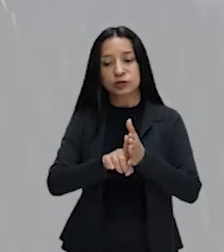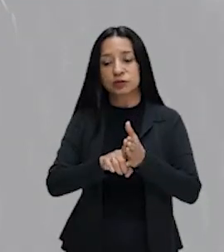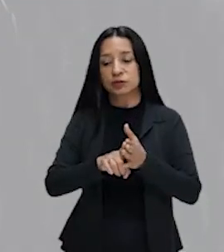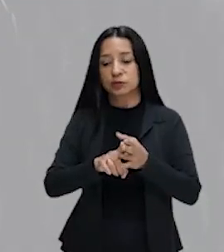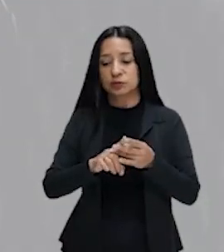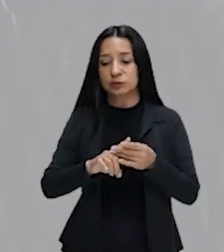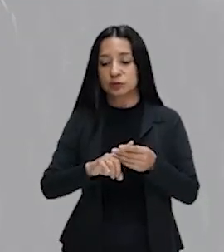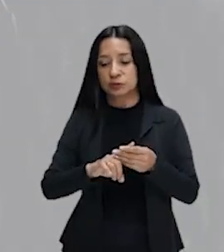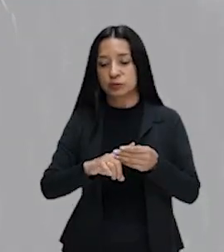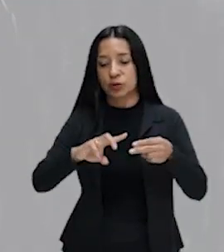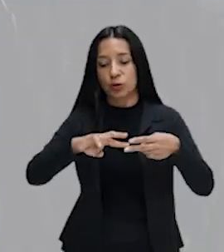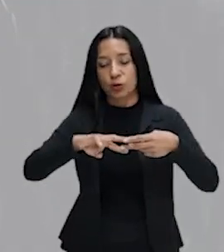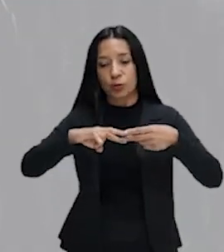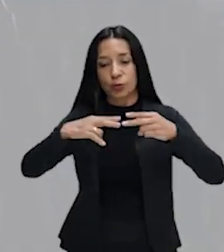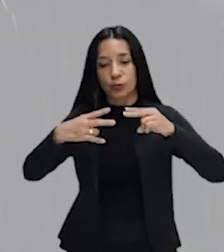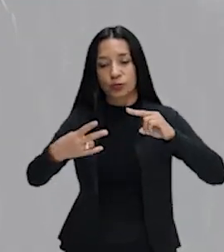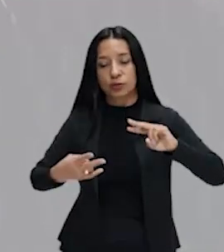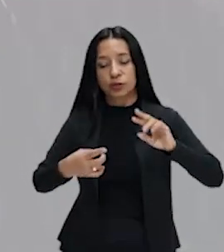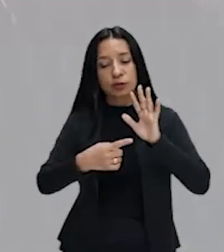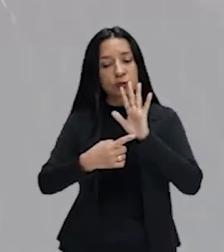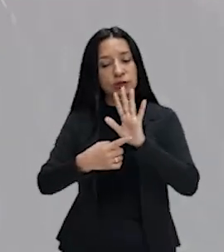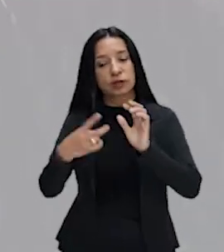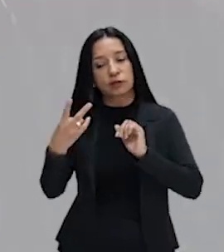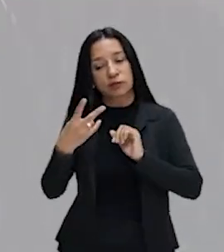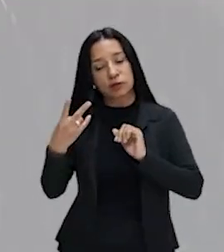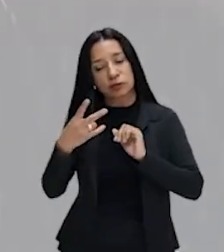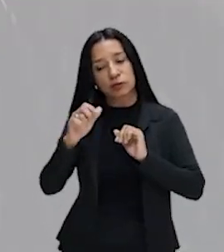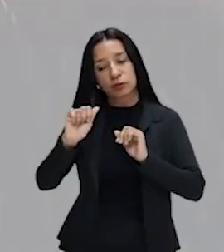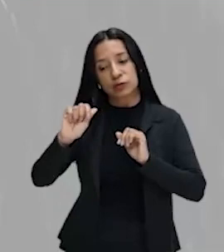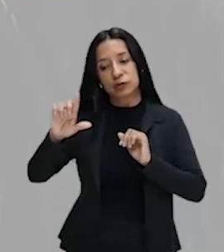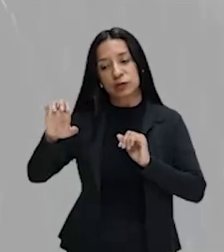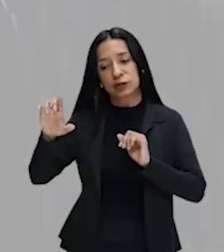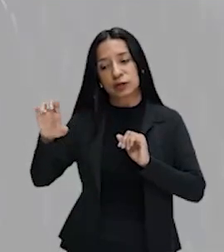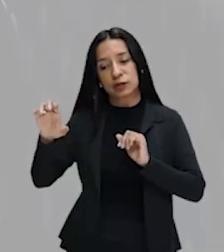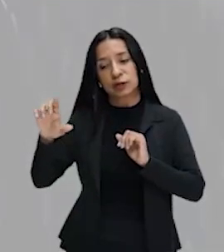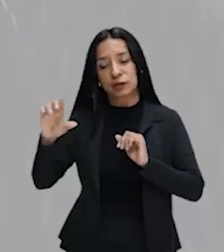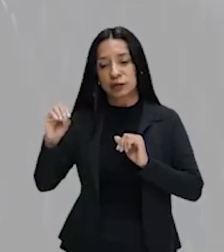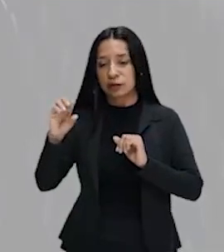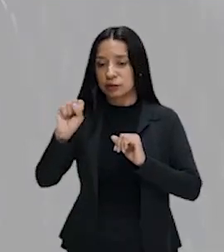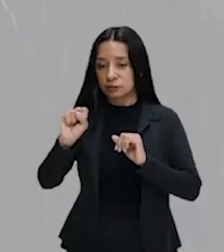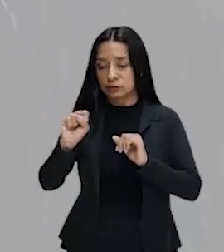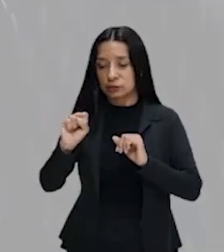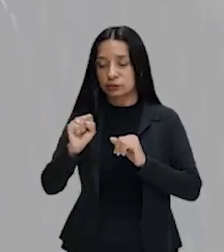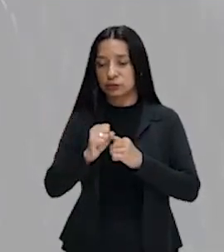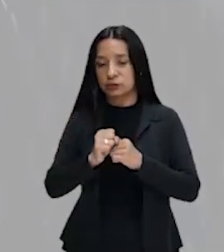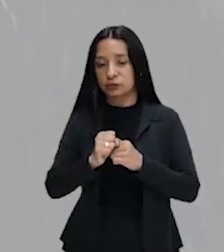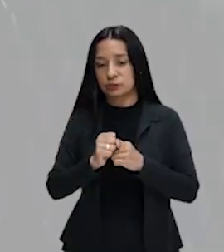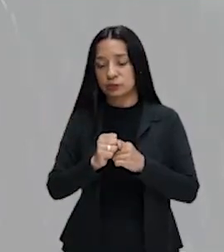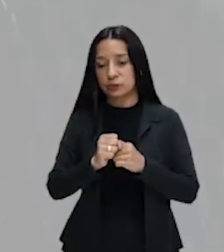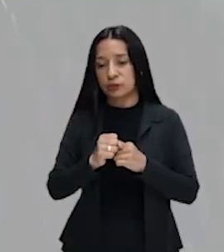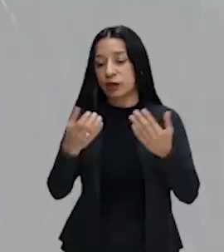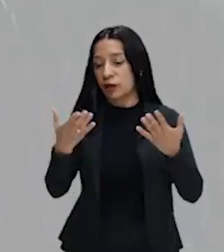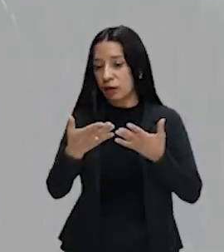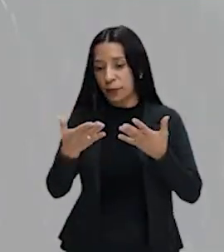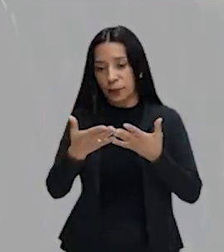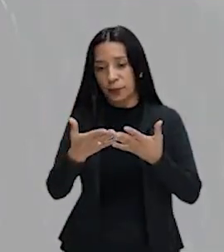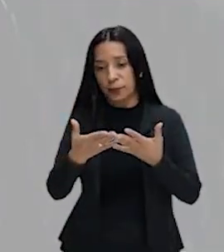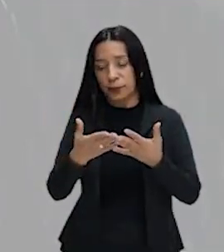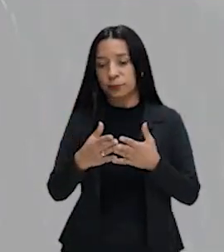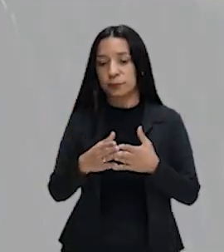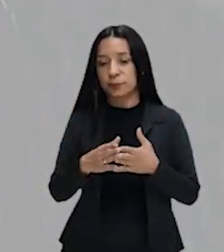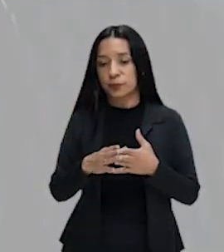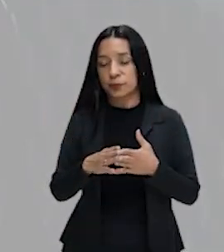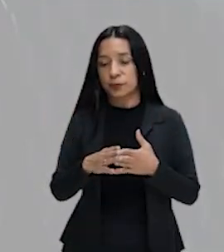apresentava-se 2 alelos recessivos, ele inibia. Ali era epistasia recessiva. Nesse caso aqui, eu